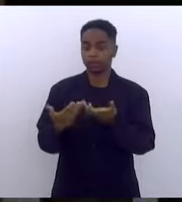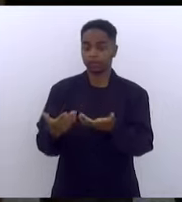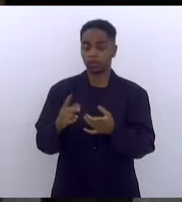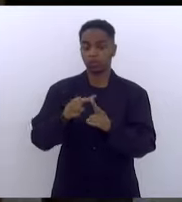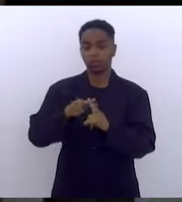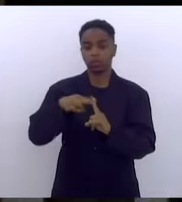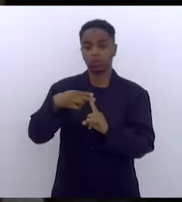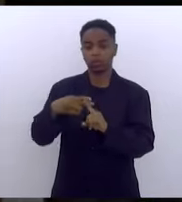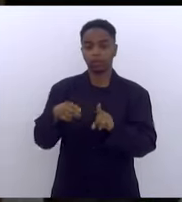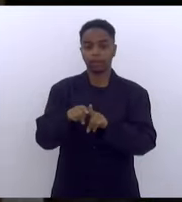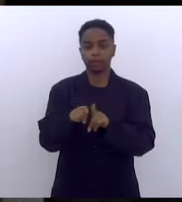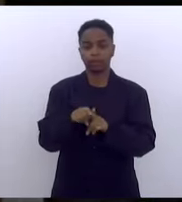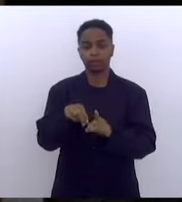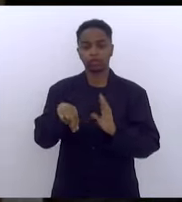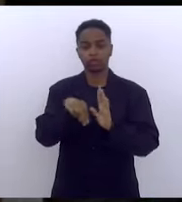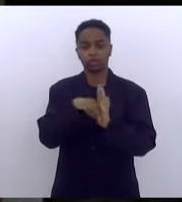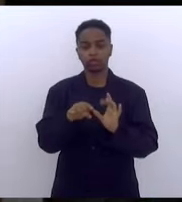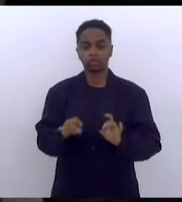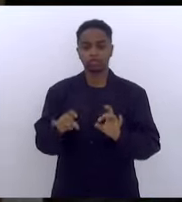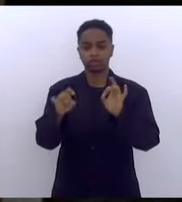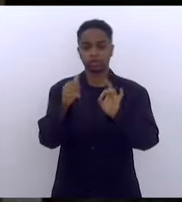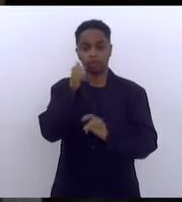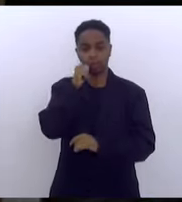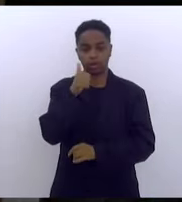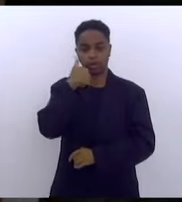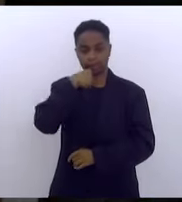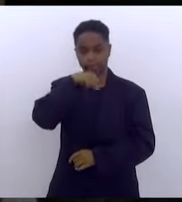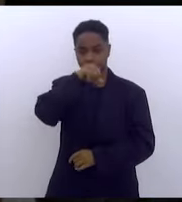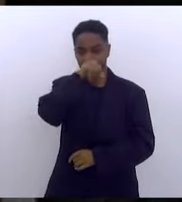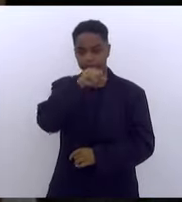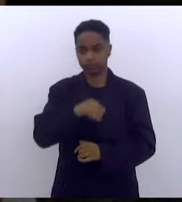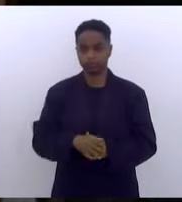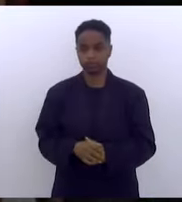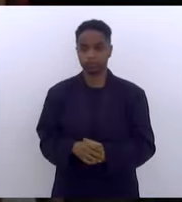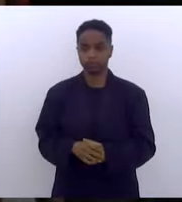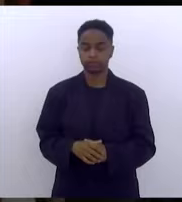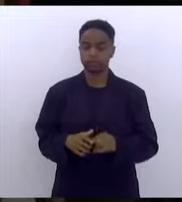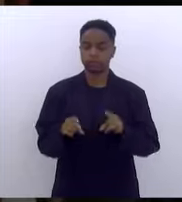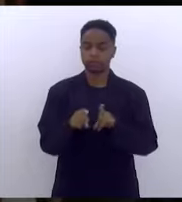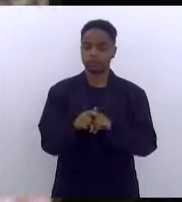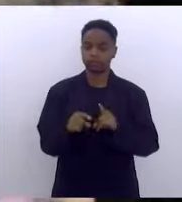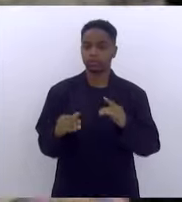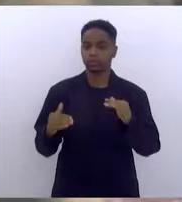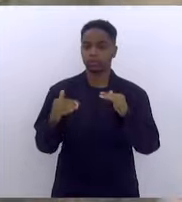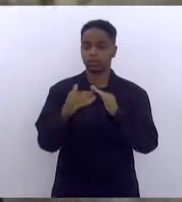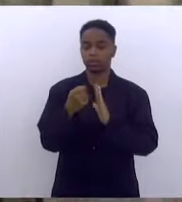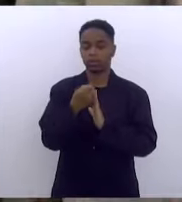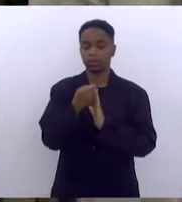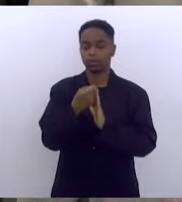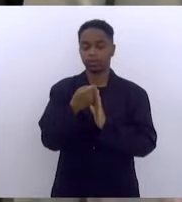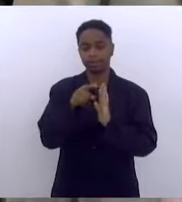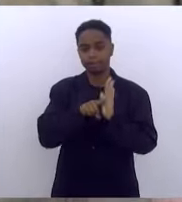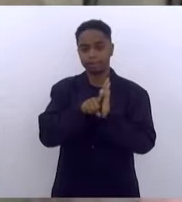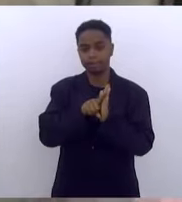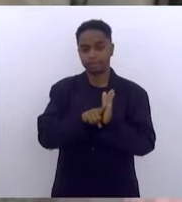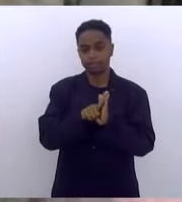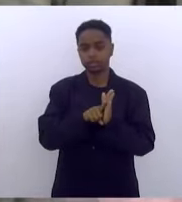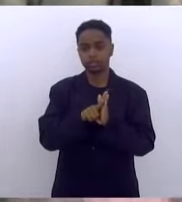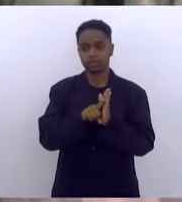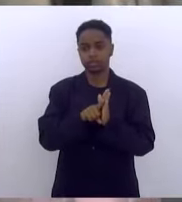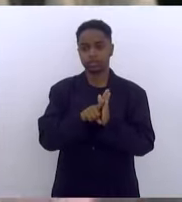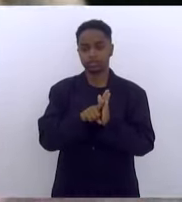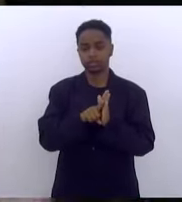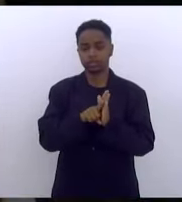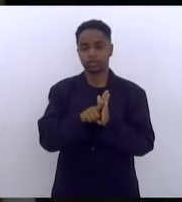e pontuação especial a mulheres mães. De acordo com as pesquisas recentes, Parents in